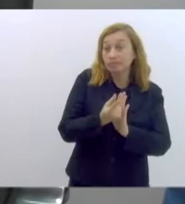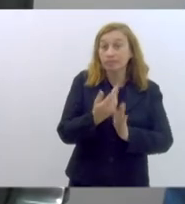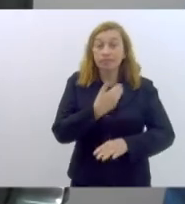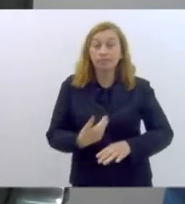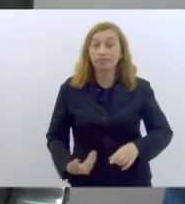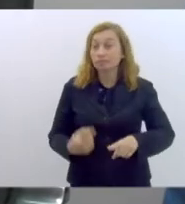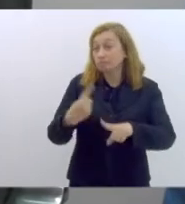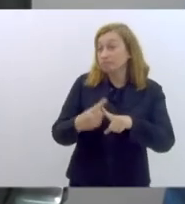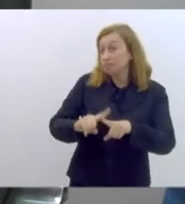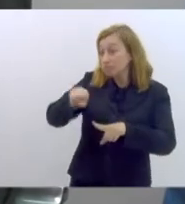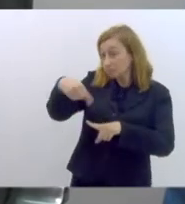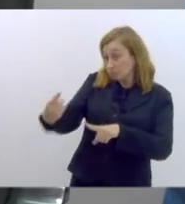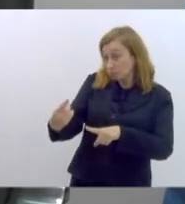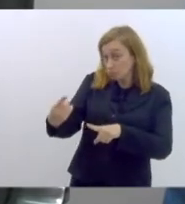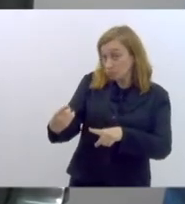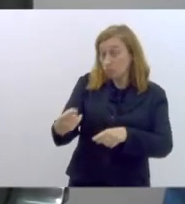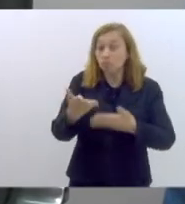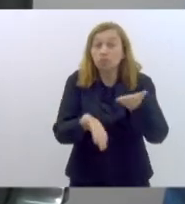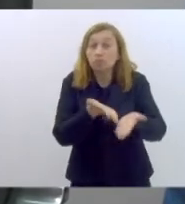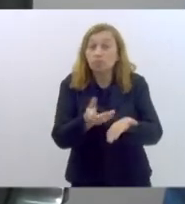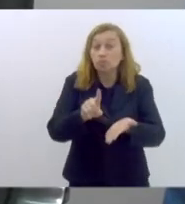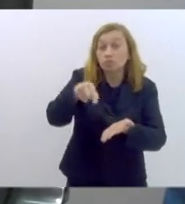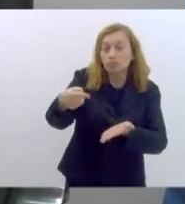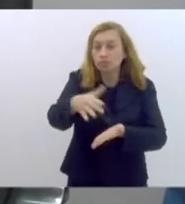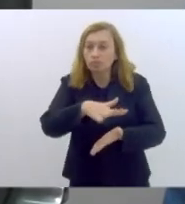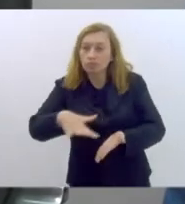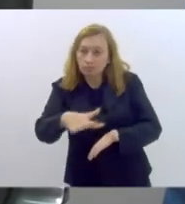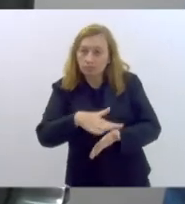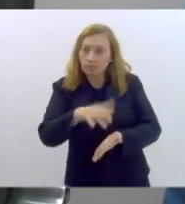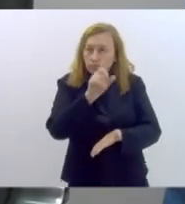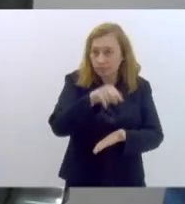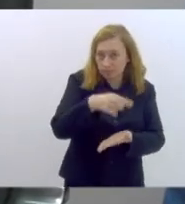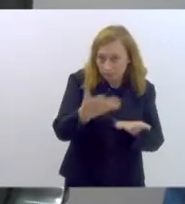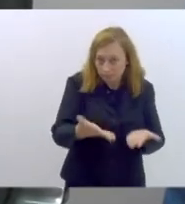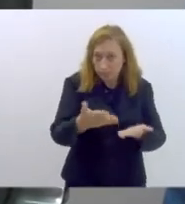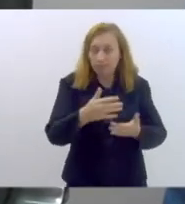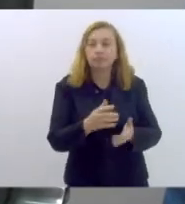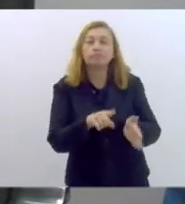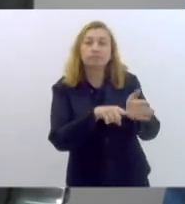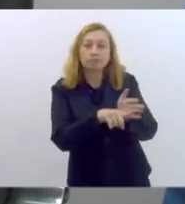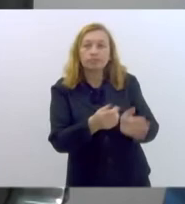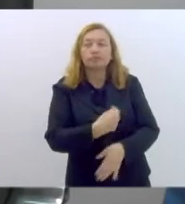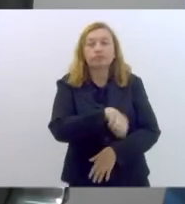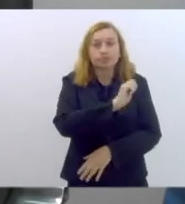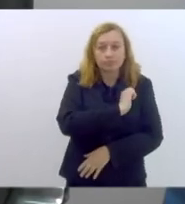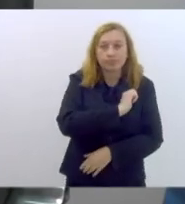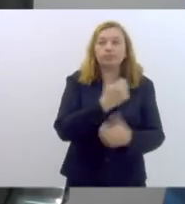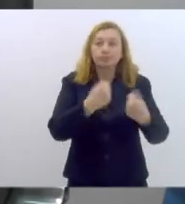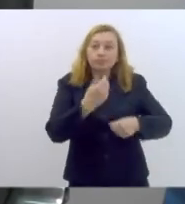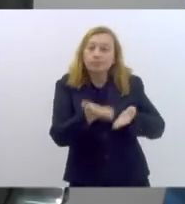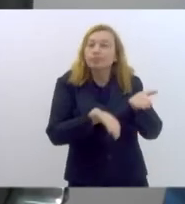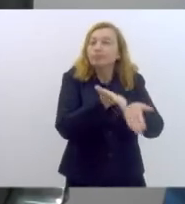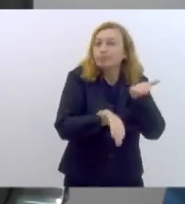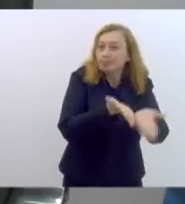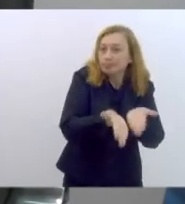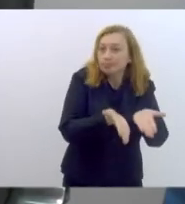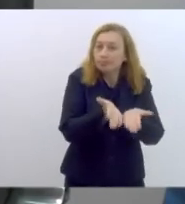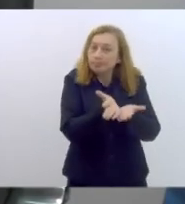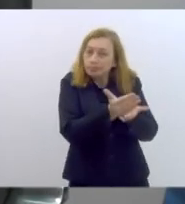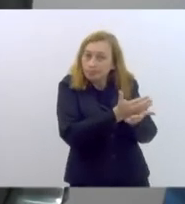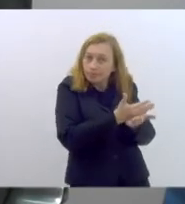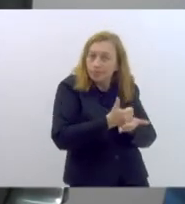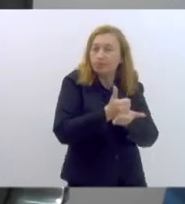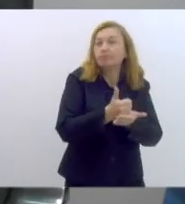outros, em tese, cuidam de outras áreas. Né? Claro que os auditores fiscais têm que cuidar da arrecadação,